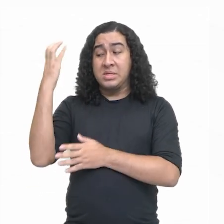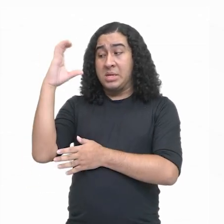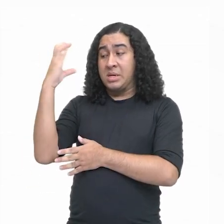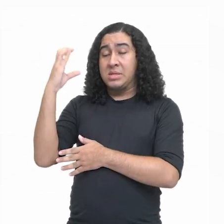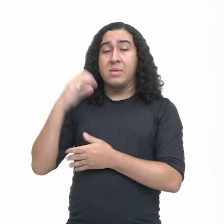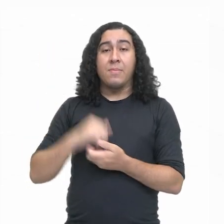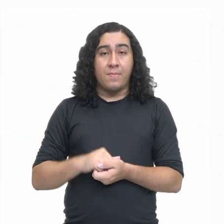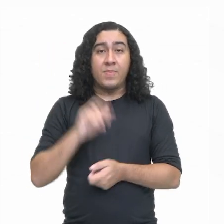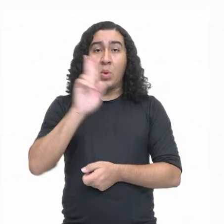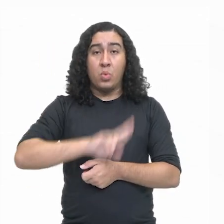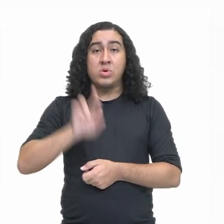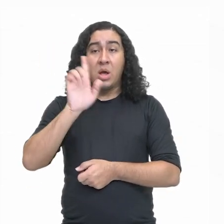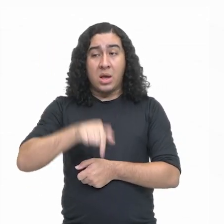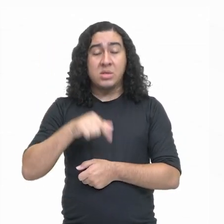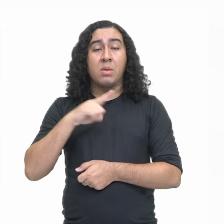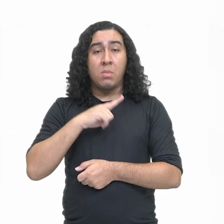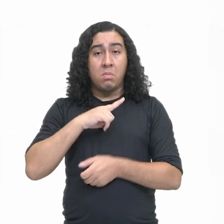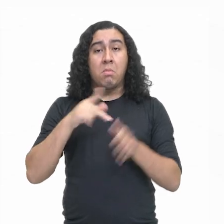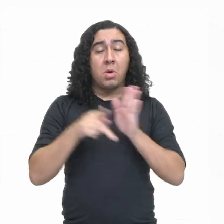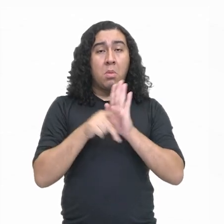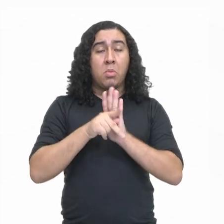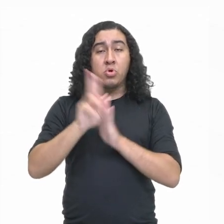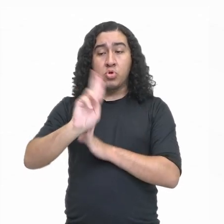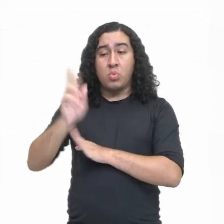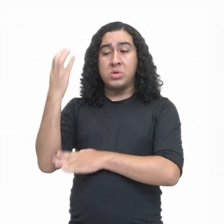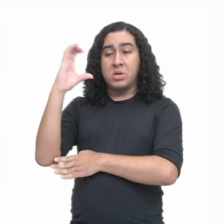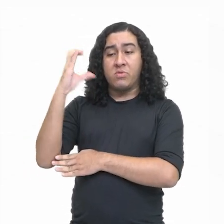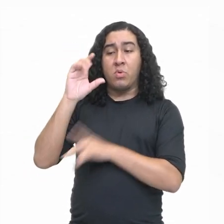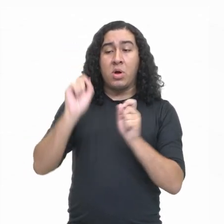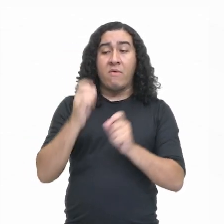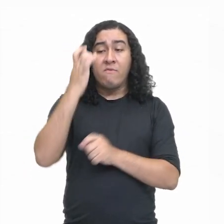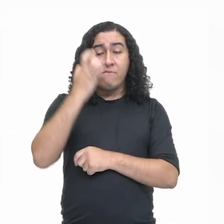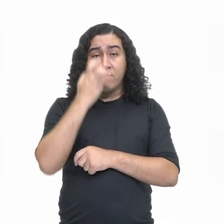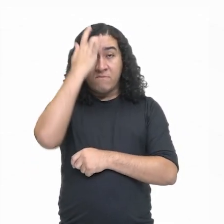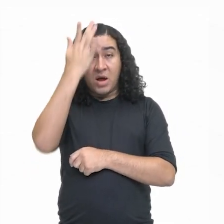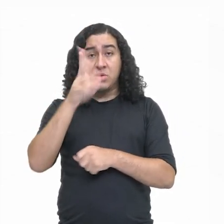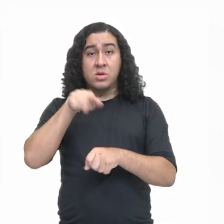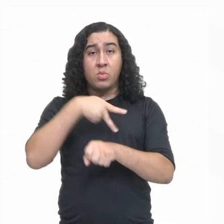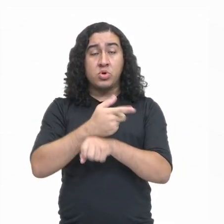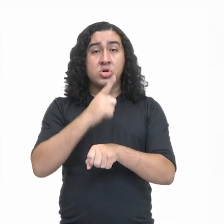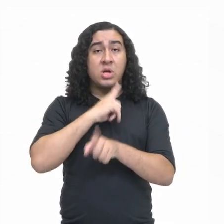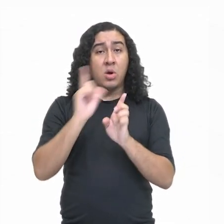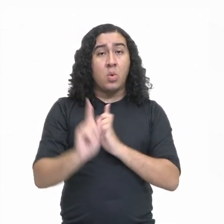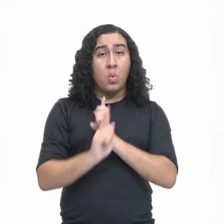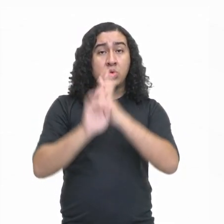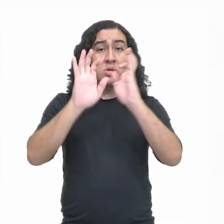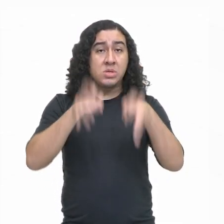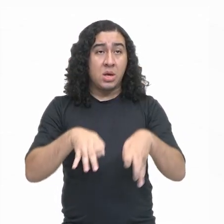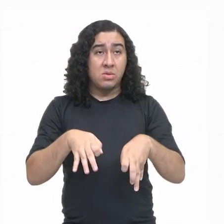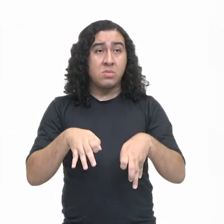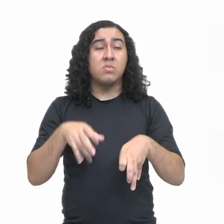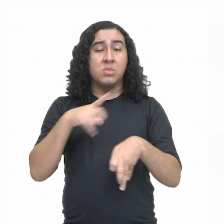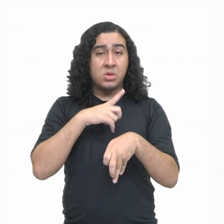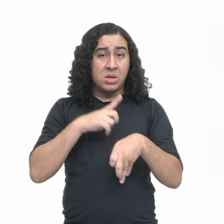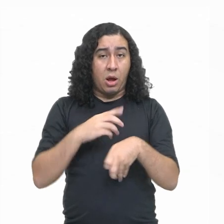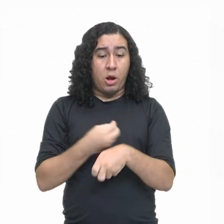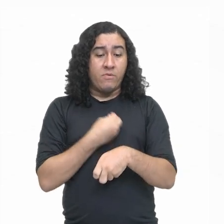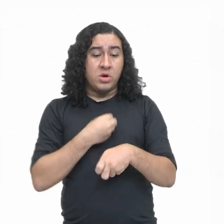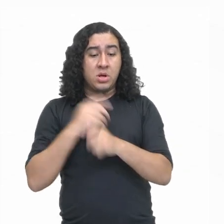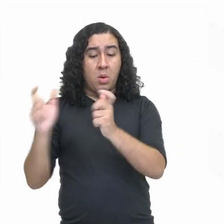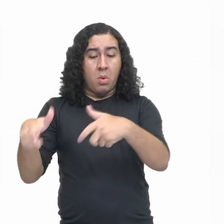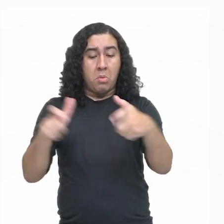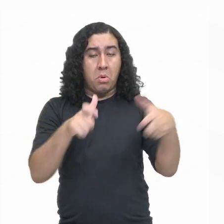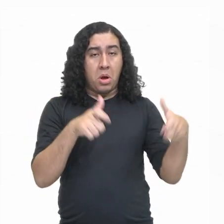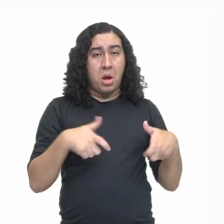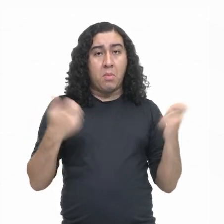Então, é usada a nomenclatura científica para facilitar a identificação dos organismos em